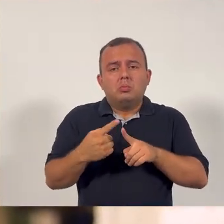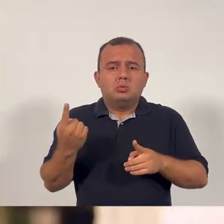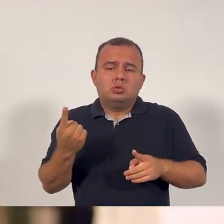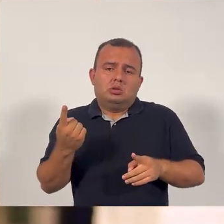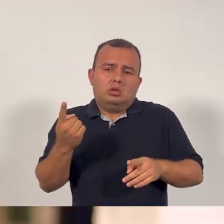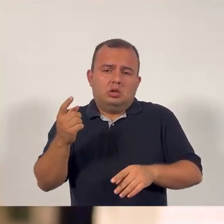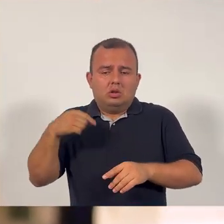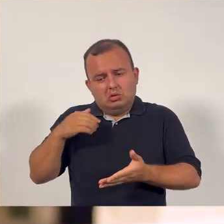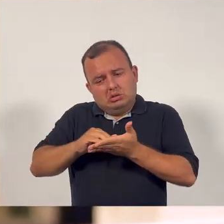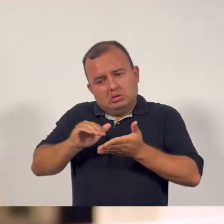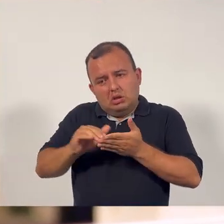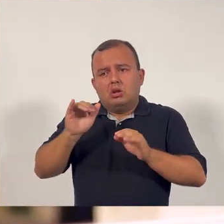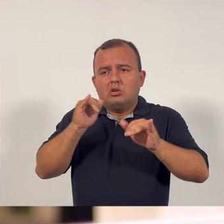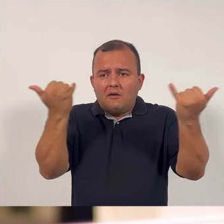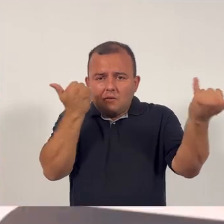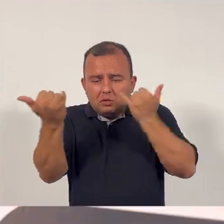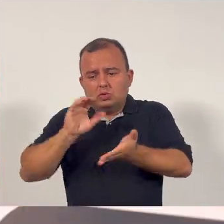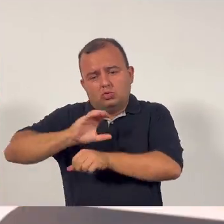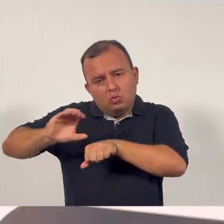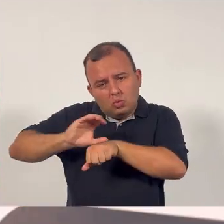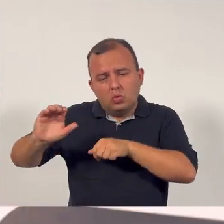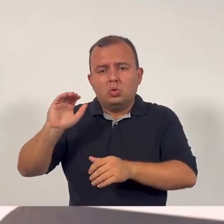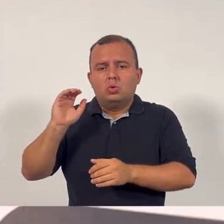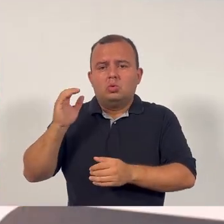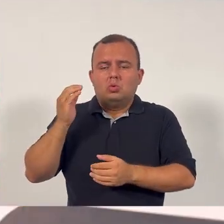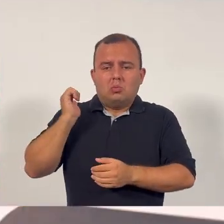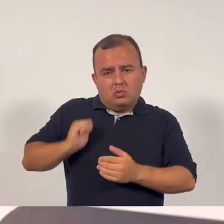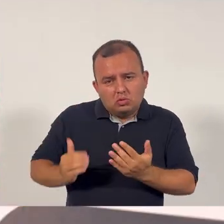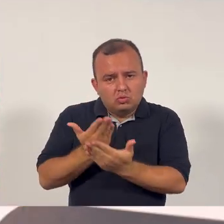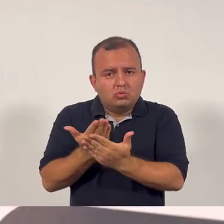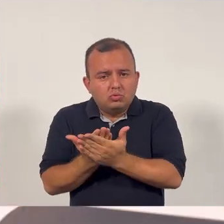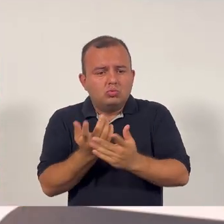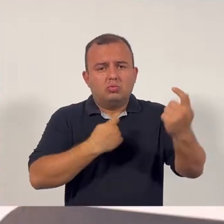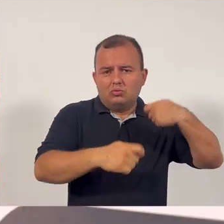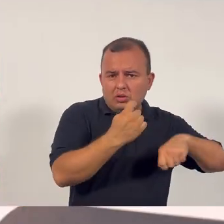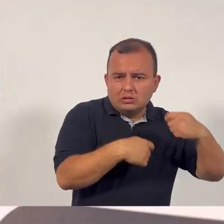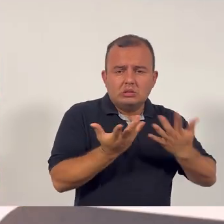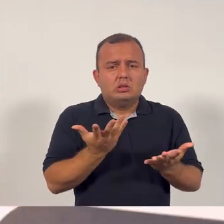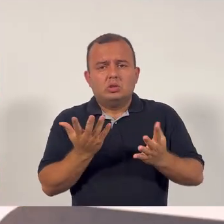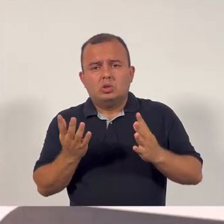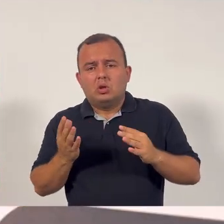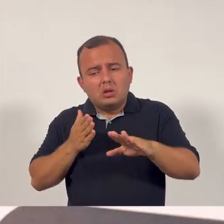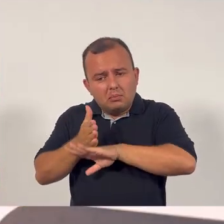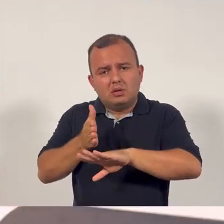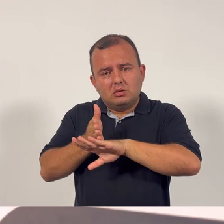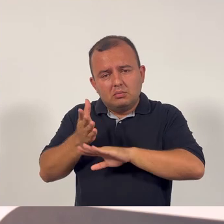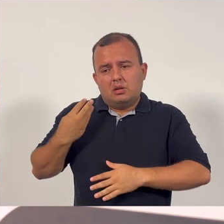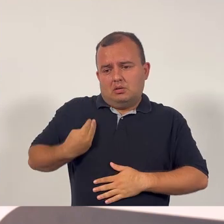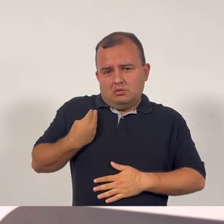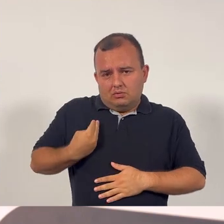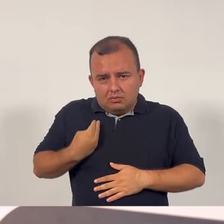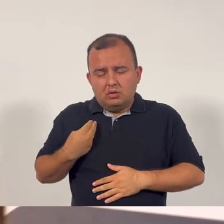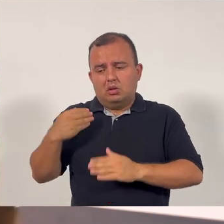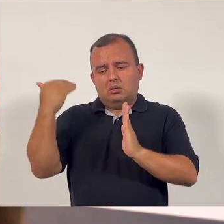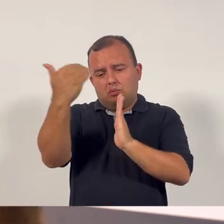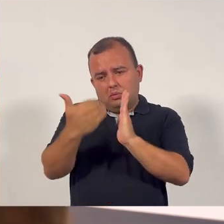dá informações desde curso, desde bolsa de estudo, né? Desde financeiro, até participar da vida mesmo